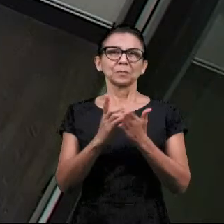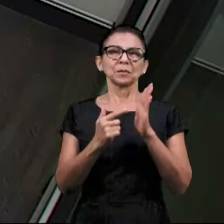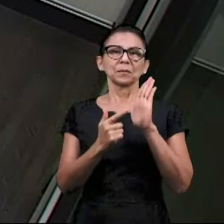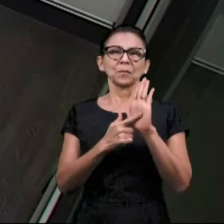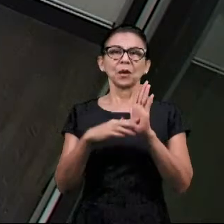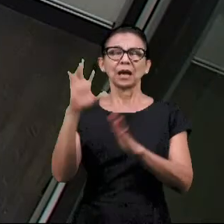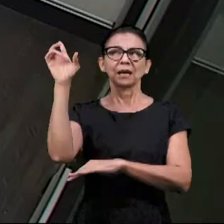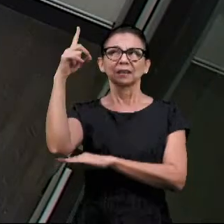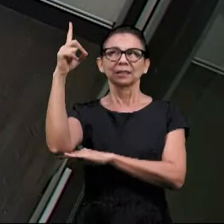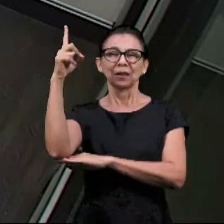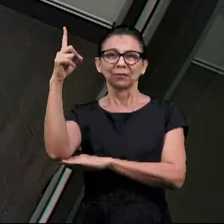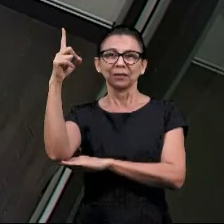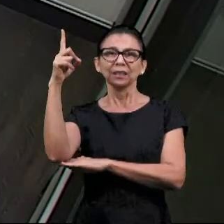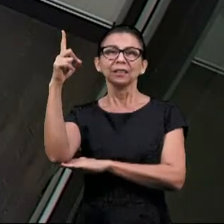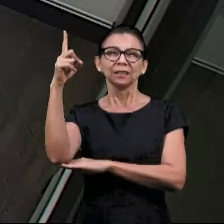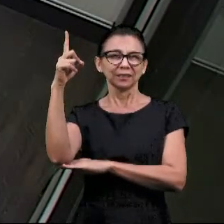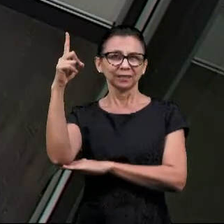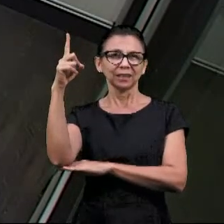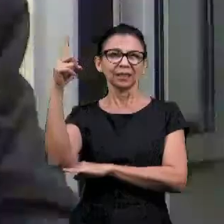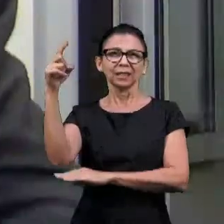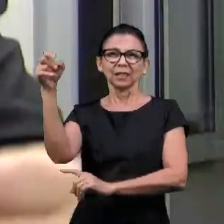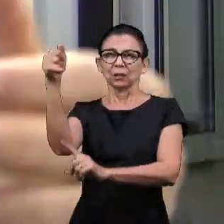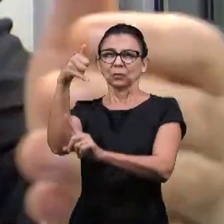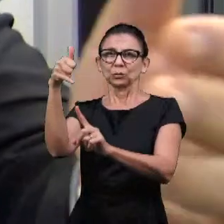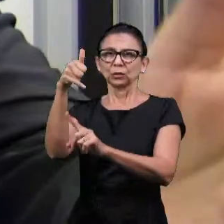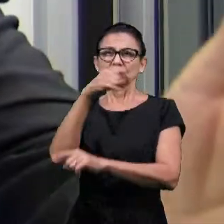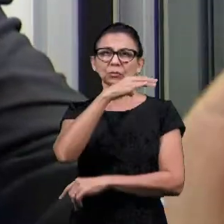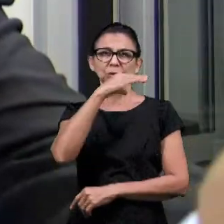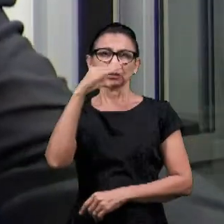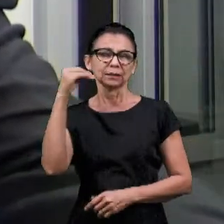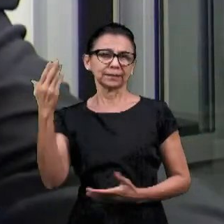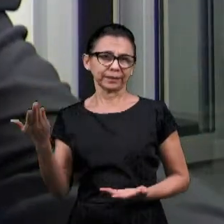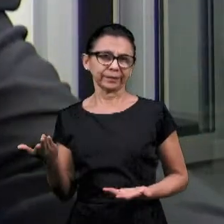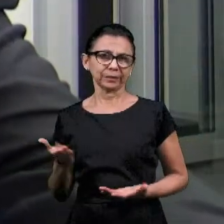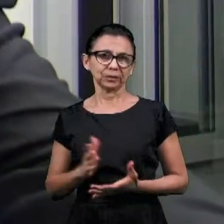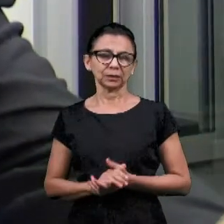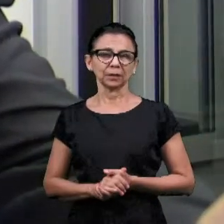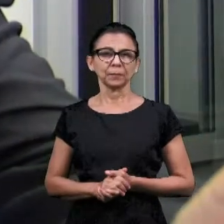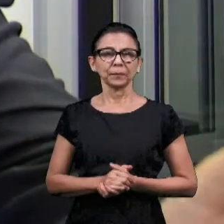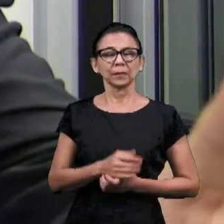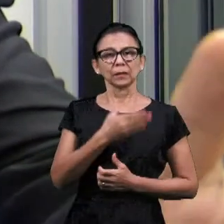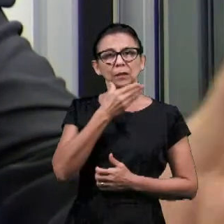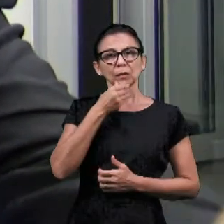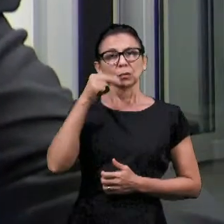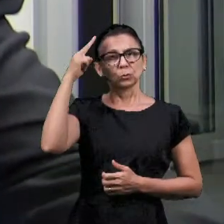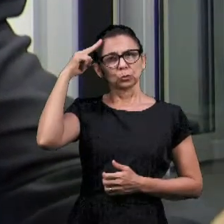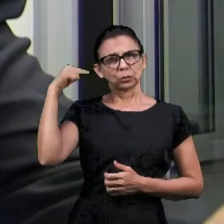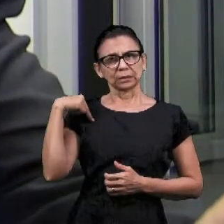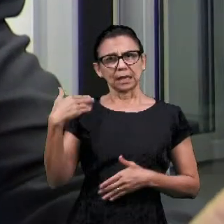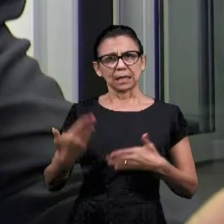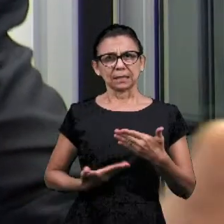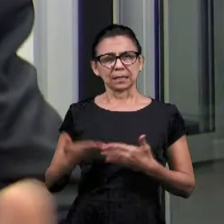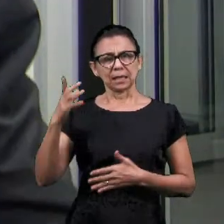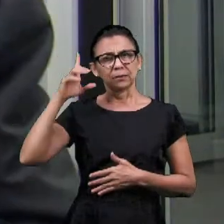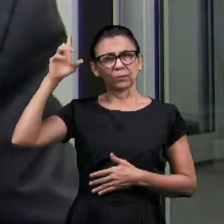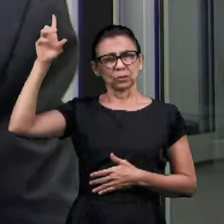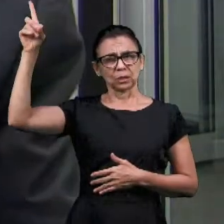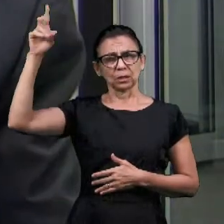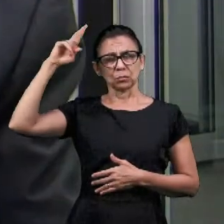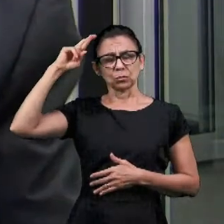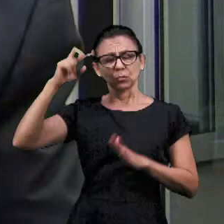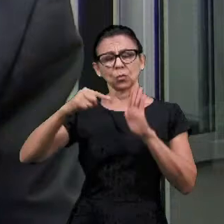mas foi ser rei de Israel muitos anos depois, né? José, o Senhor mostrou para ele que ele ia dominar sobre seus irmãos, e isso